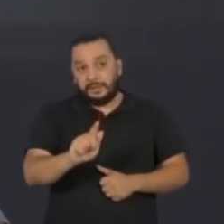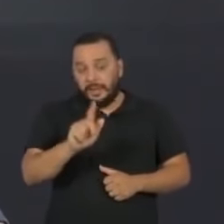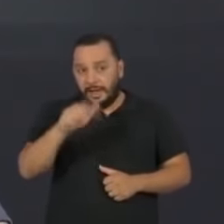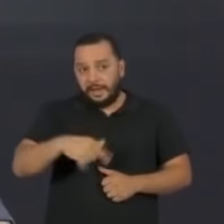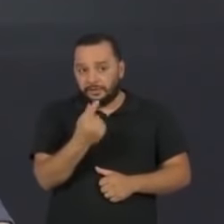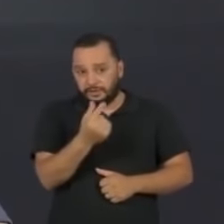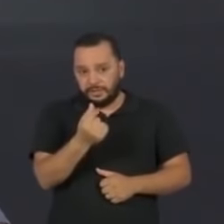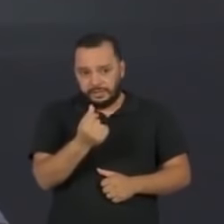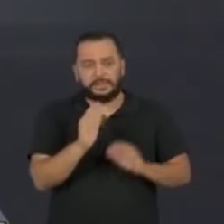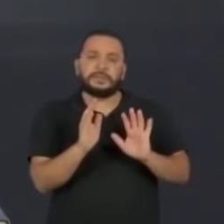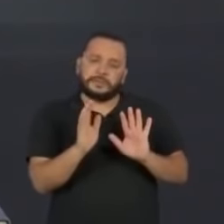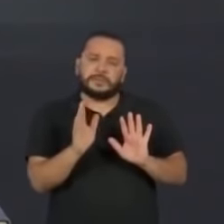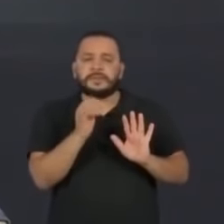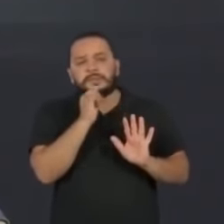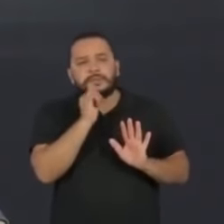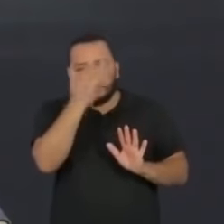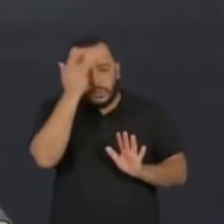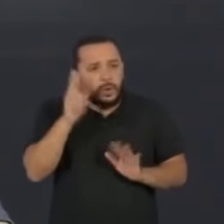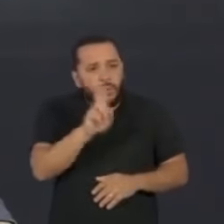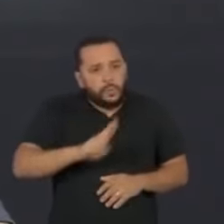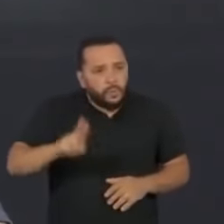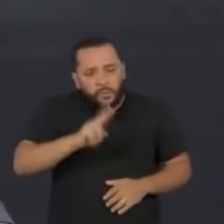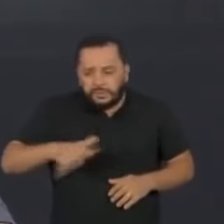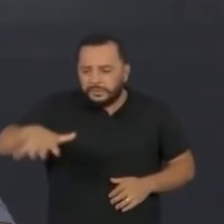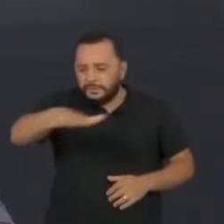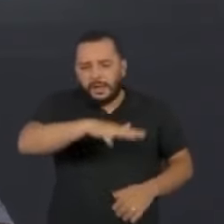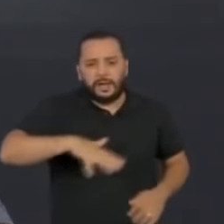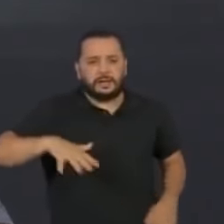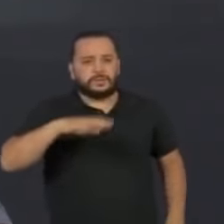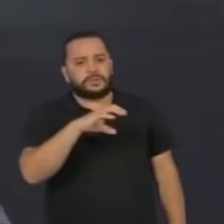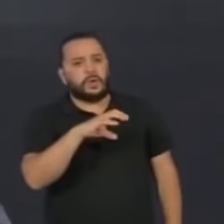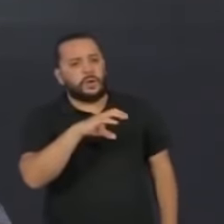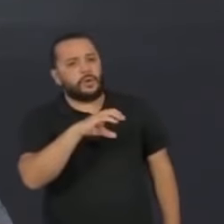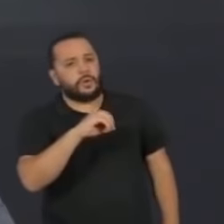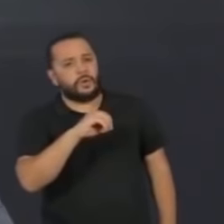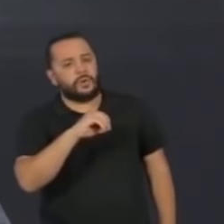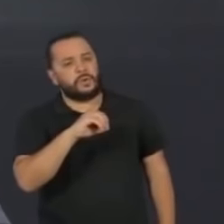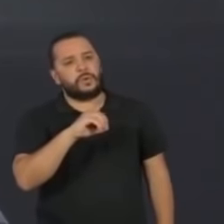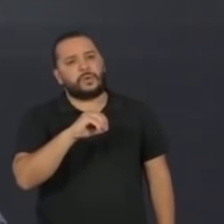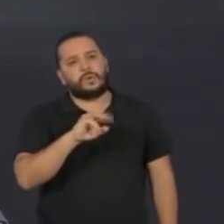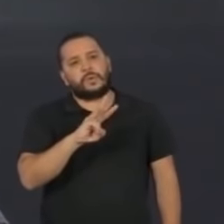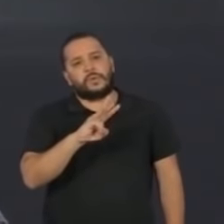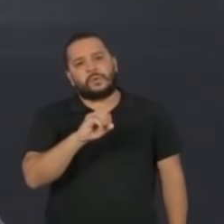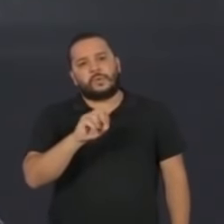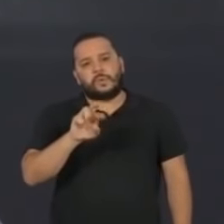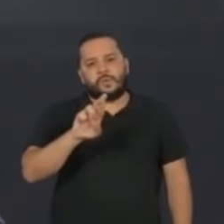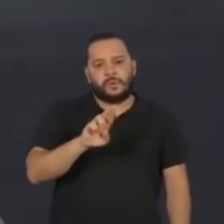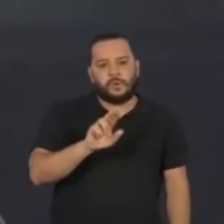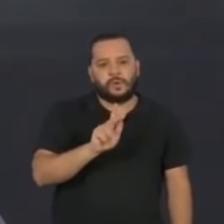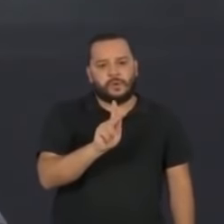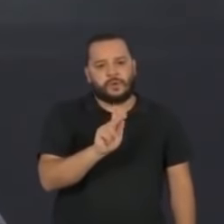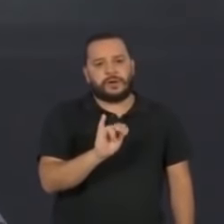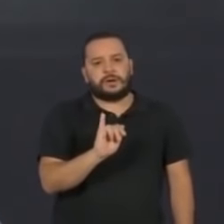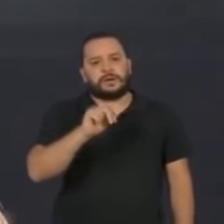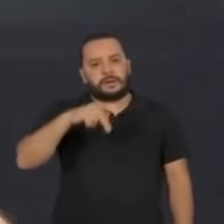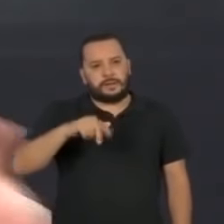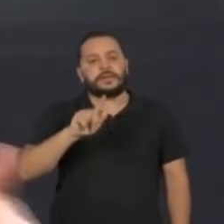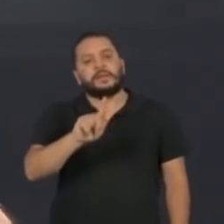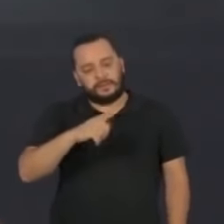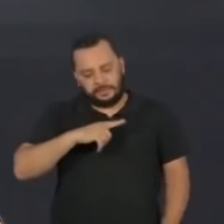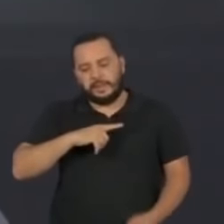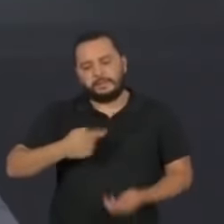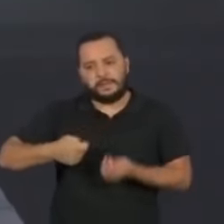que a pessoa vai usando o espaço, ela vai entendendo que esse é o do menor parte. Ela vai entendendo que o coworking ela vai trazer benefícios